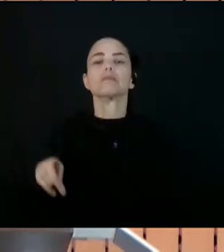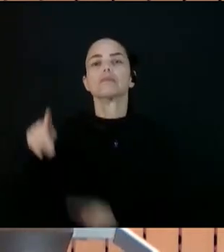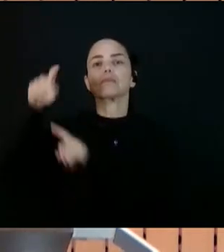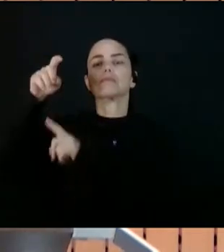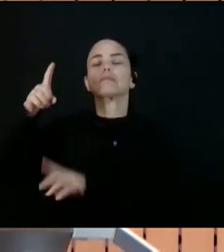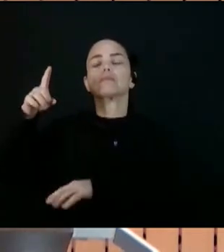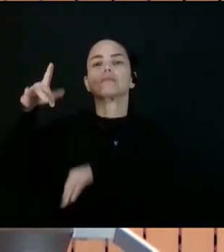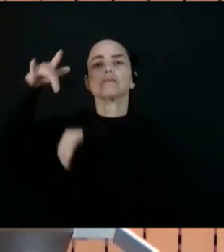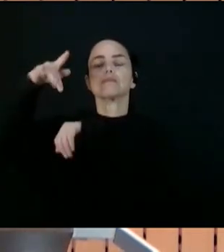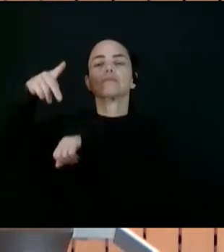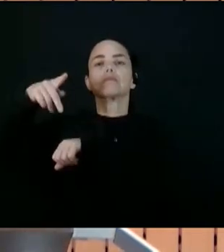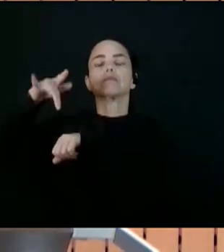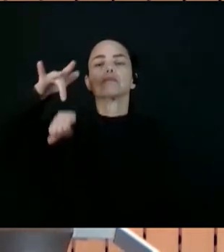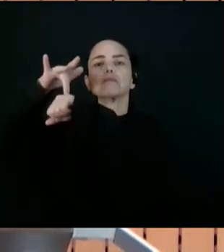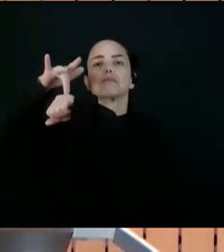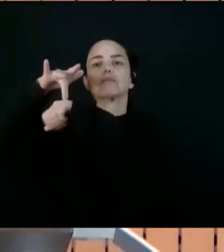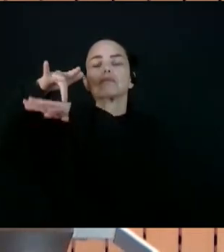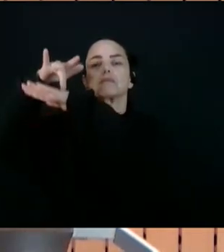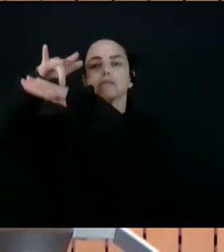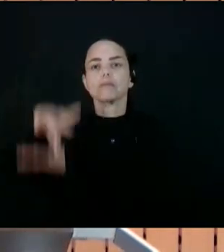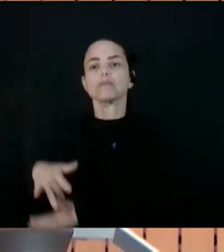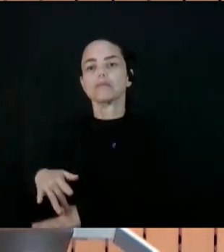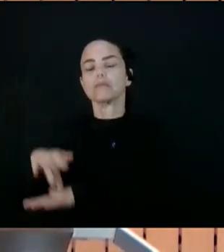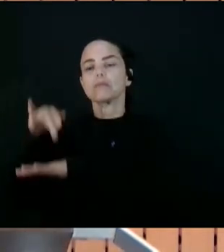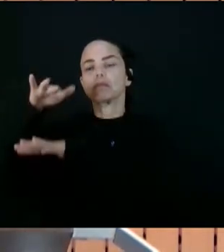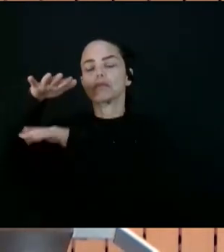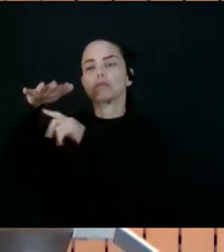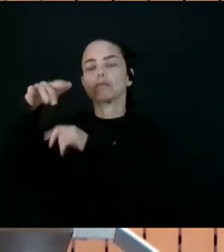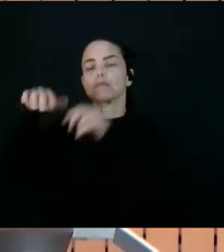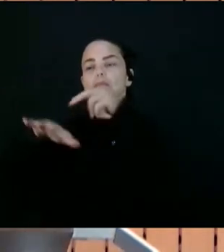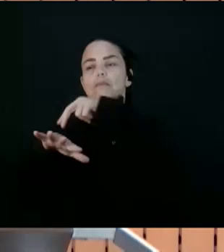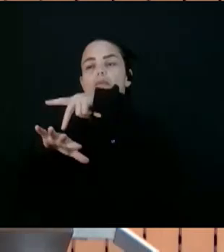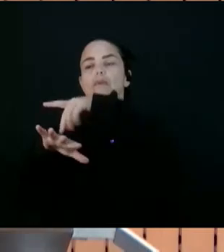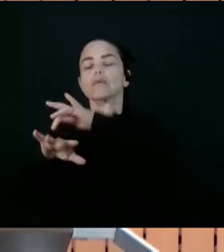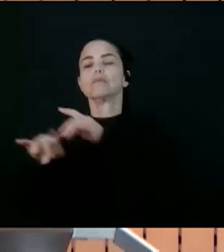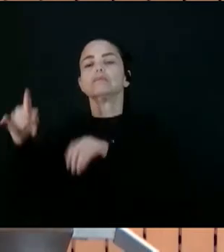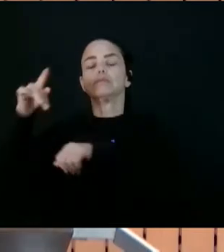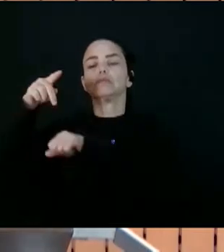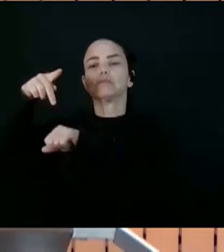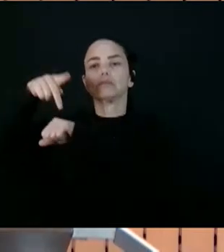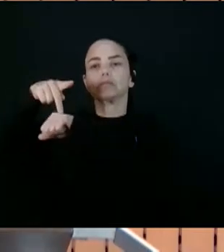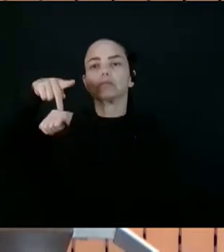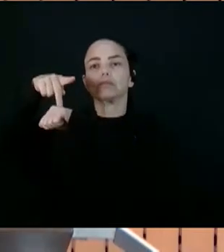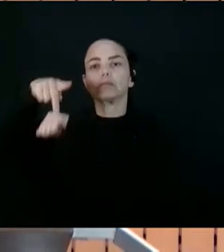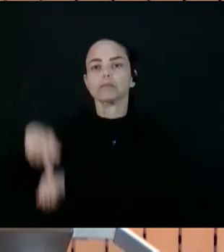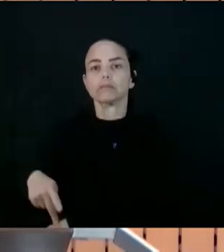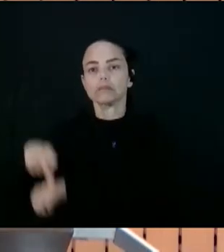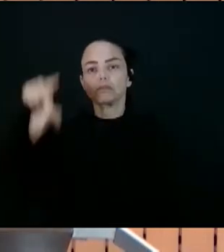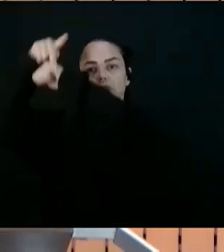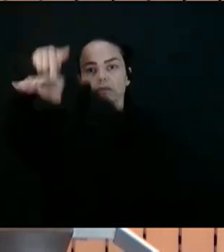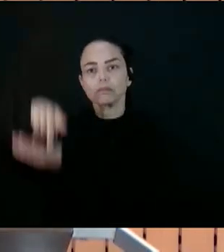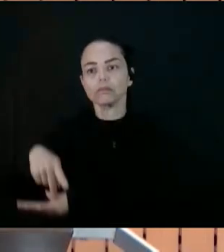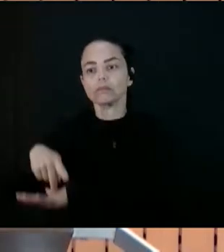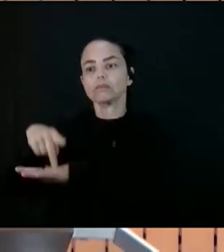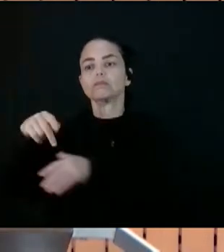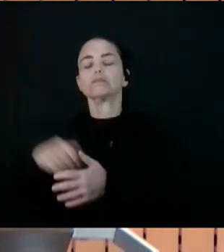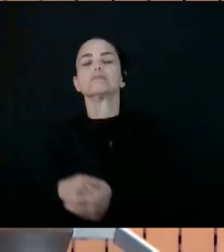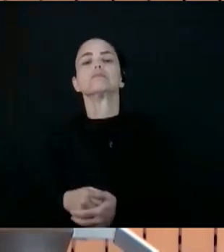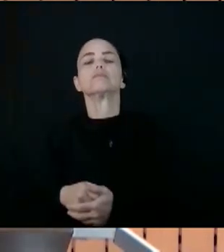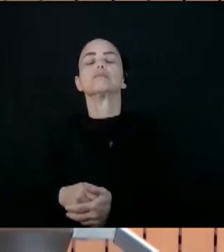Conselho Nacional do Laicato do Brasil, e como presidente, ele teve a oportunidade de estar em quase todo o Brasil,